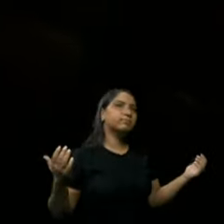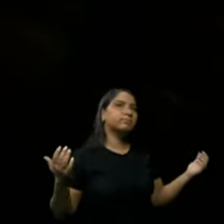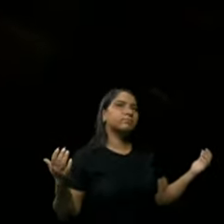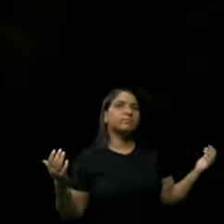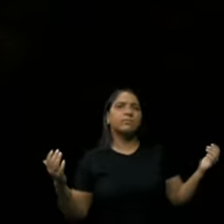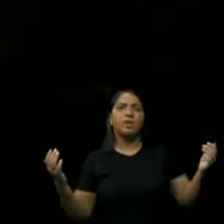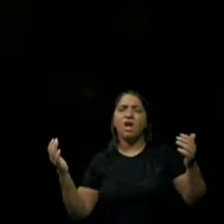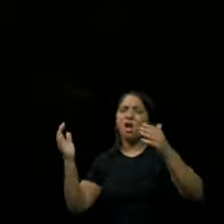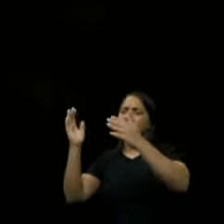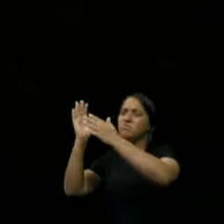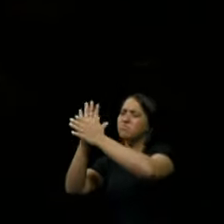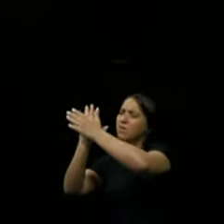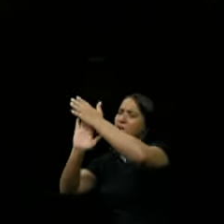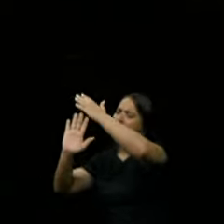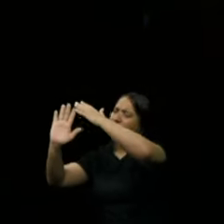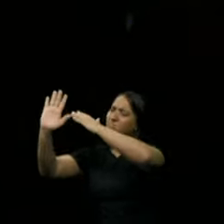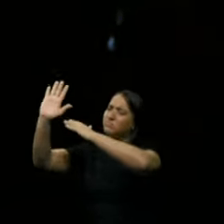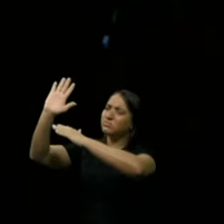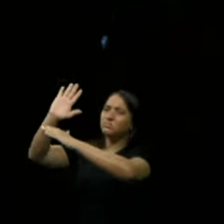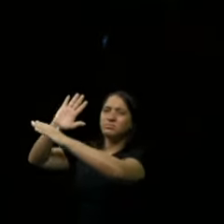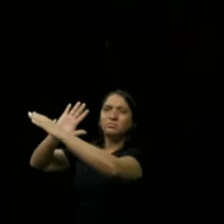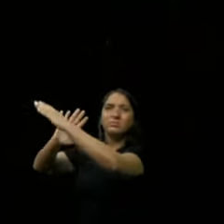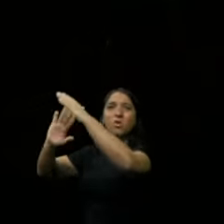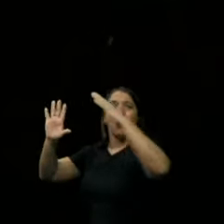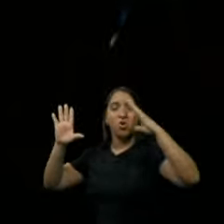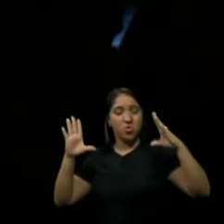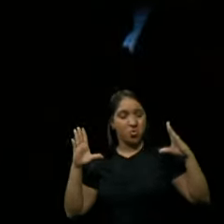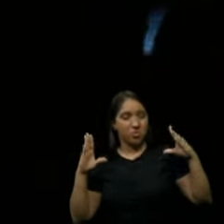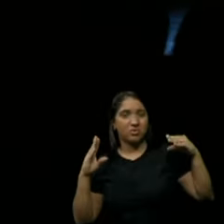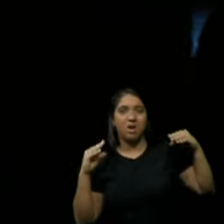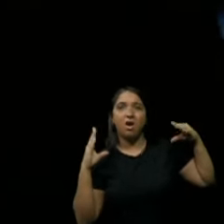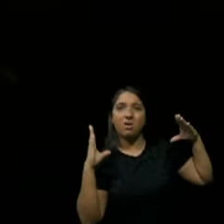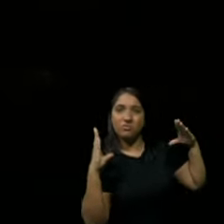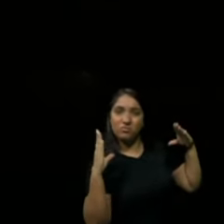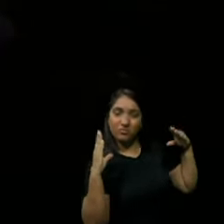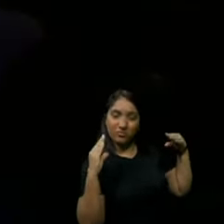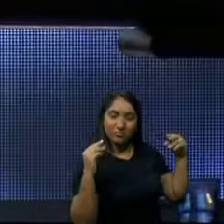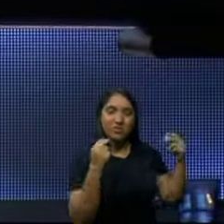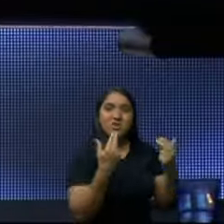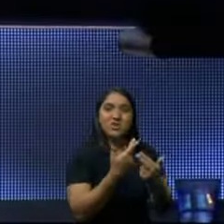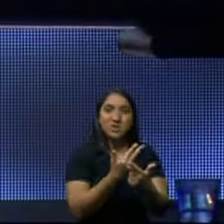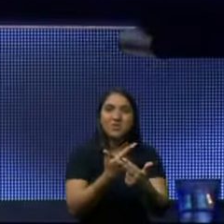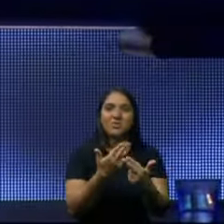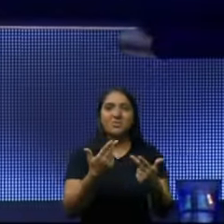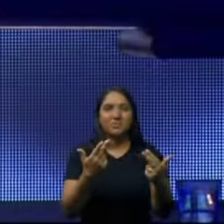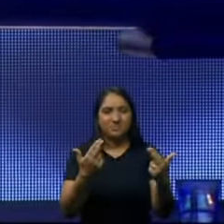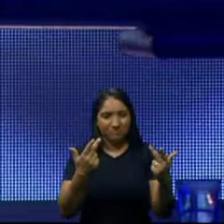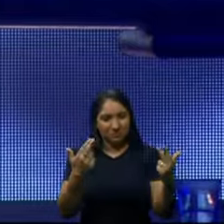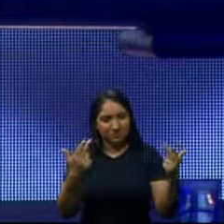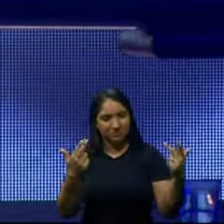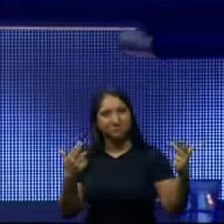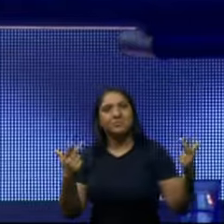I want you E aí